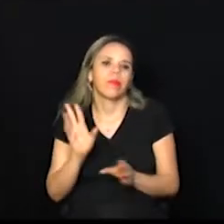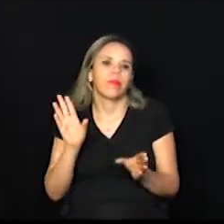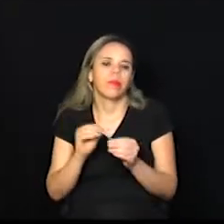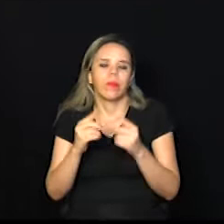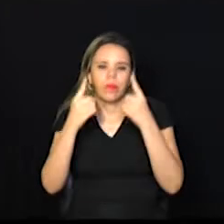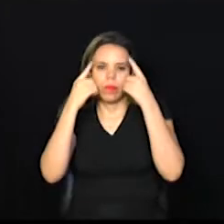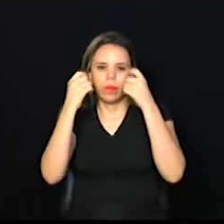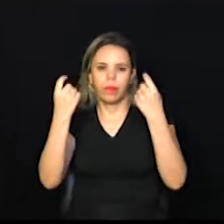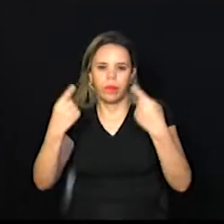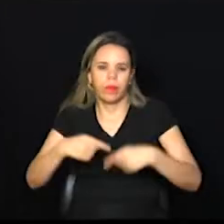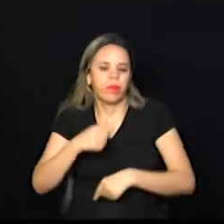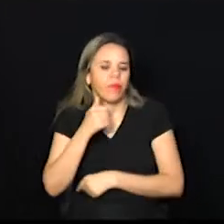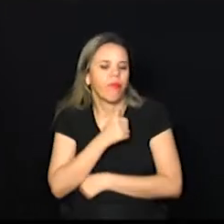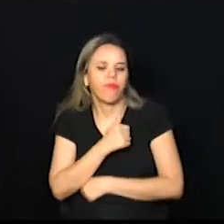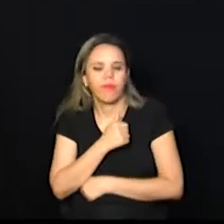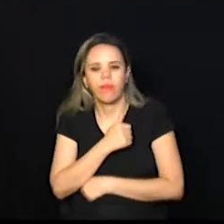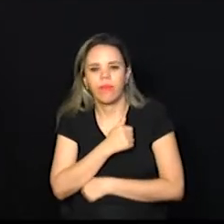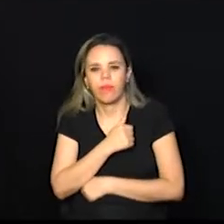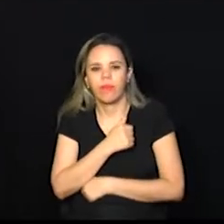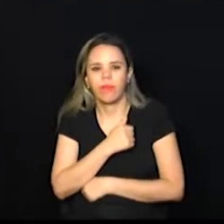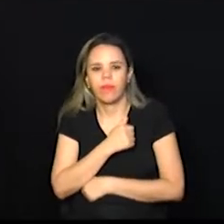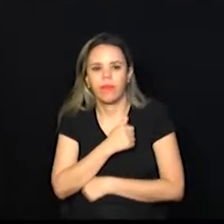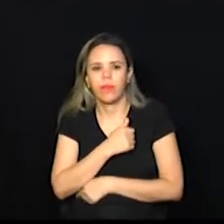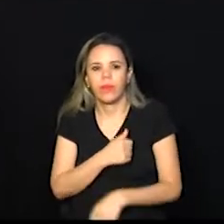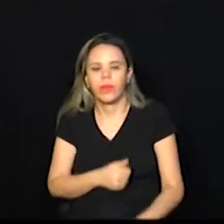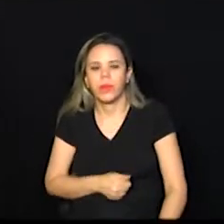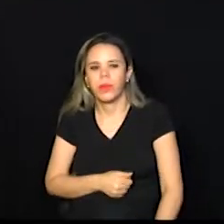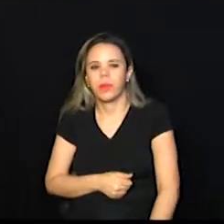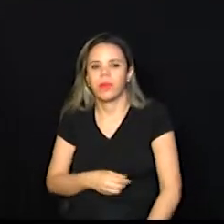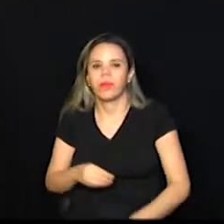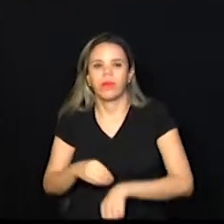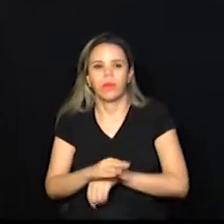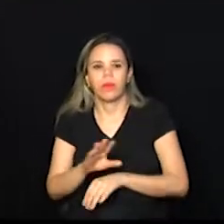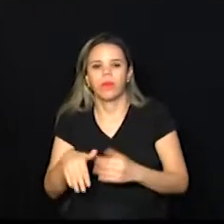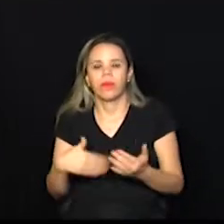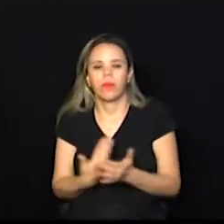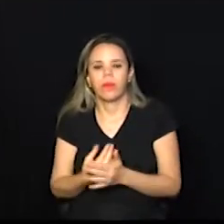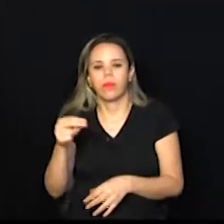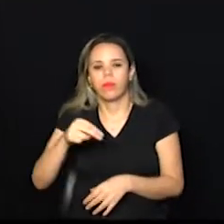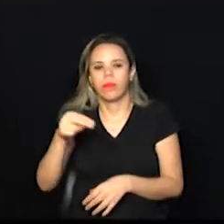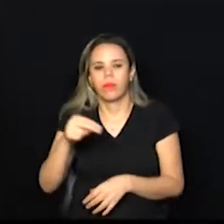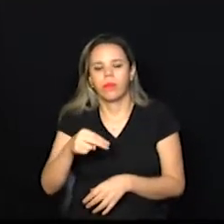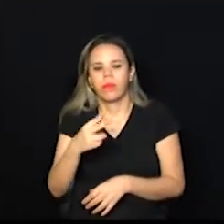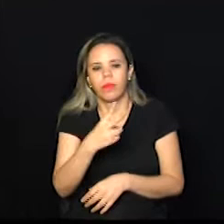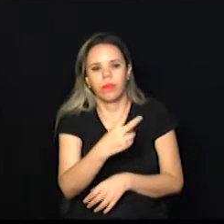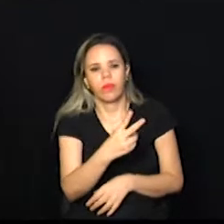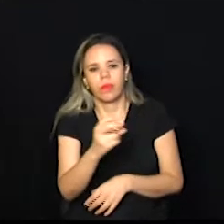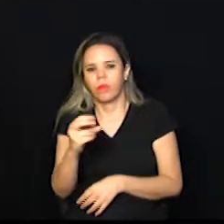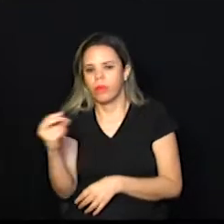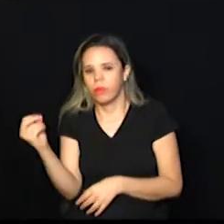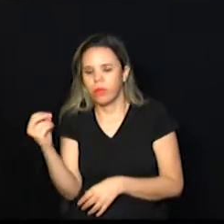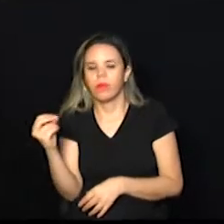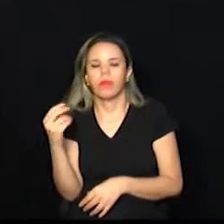violência contra a mulher, tá? E ele traz o recorte até novembro de 2020. Acho que é um importante instrumento também